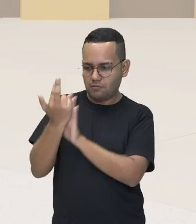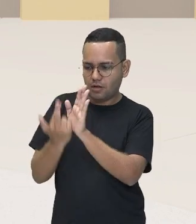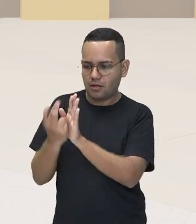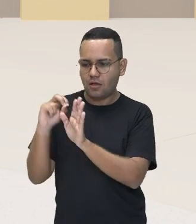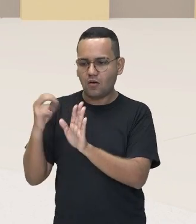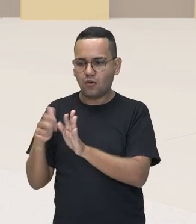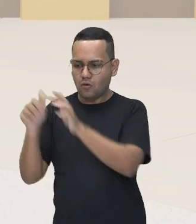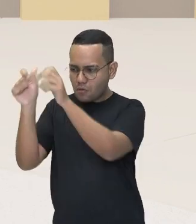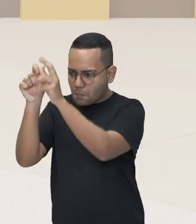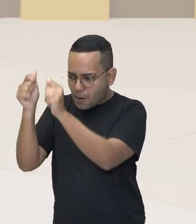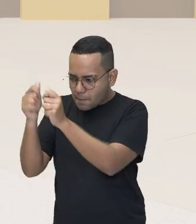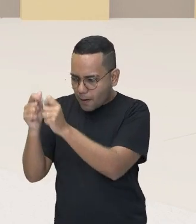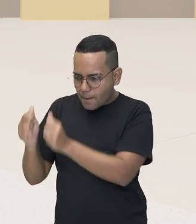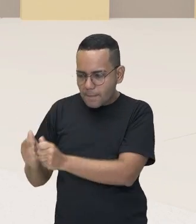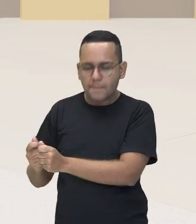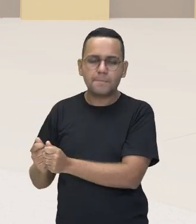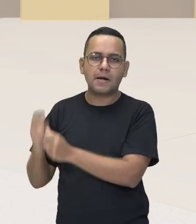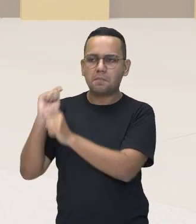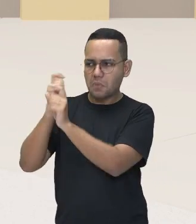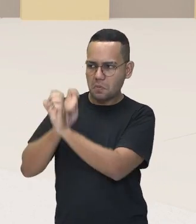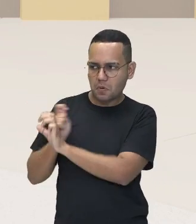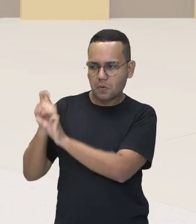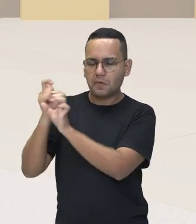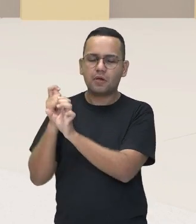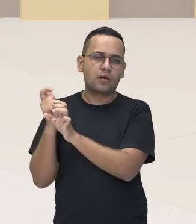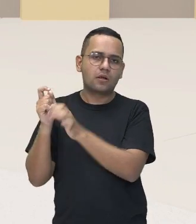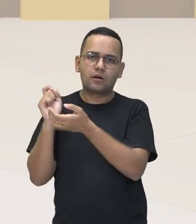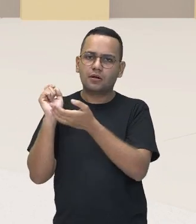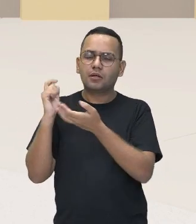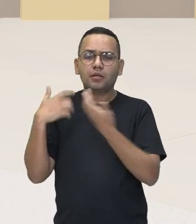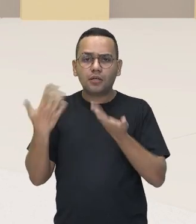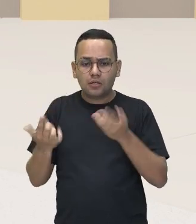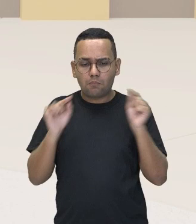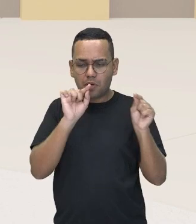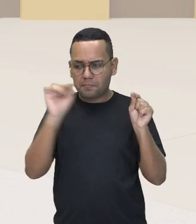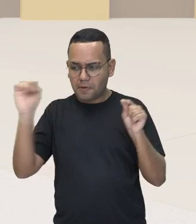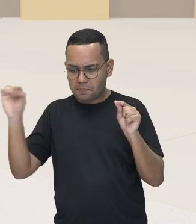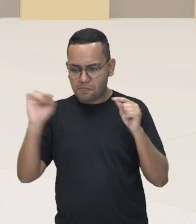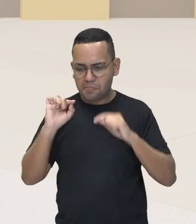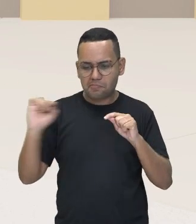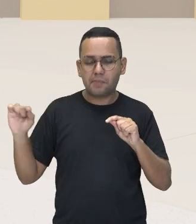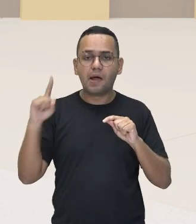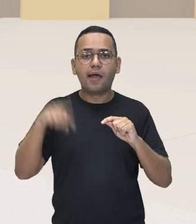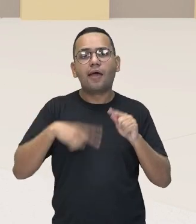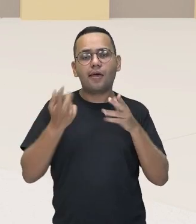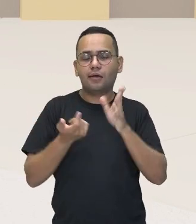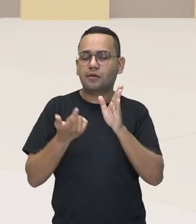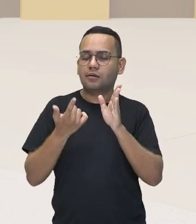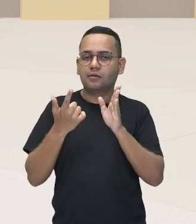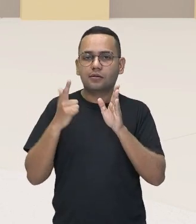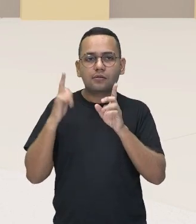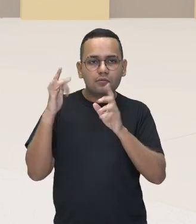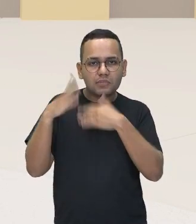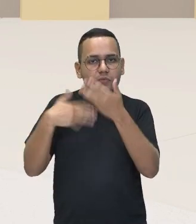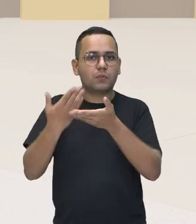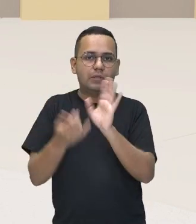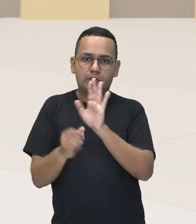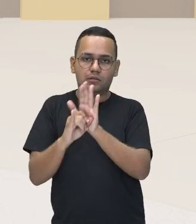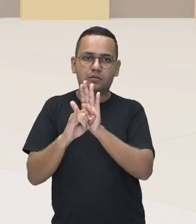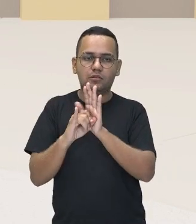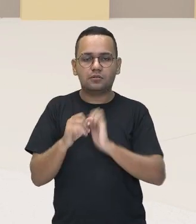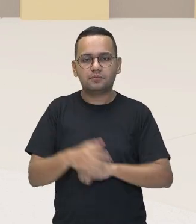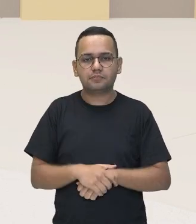imagens. Tudo isso é um reflexo da tua identidade, que também vai te dizer o quê? Né? Vai falar